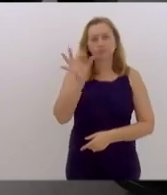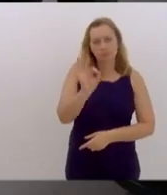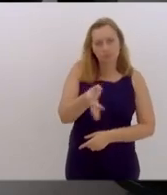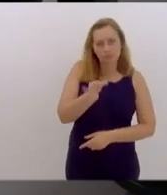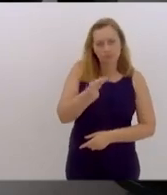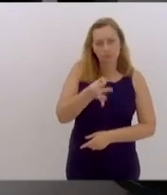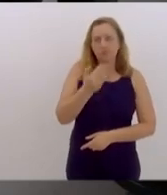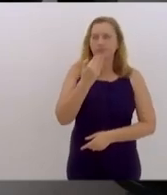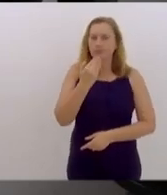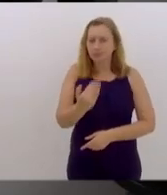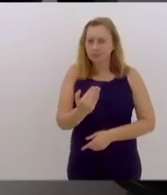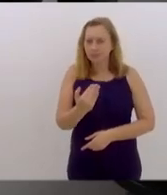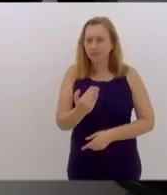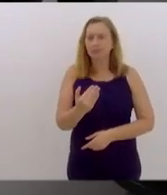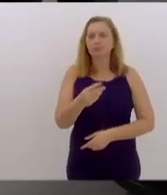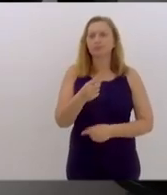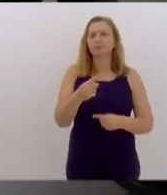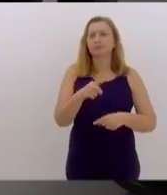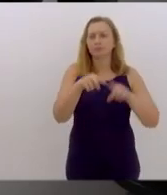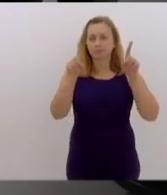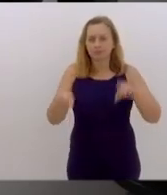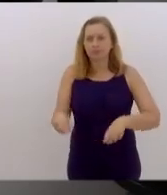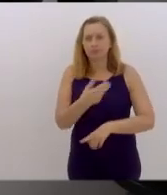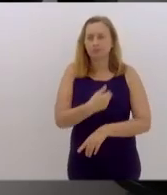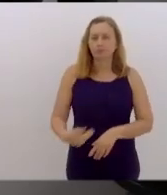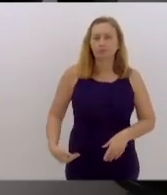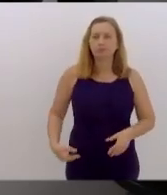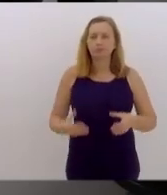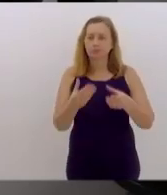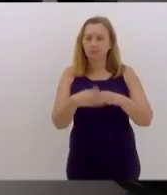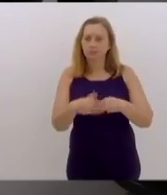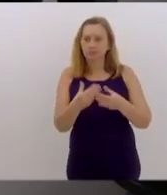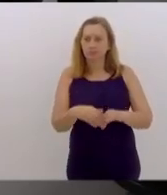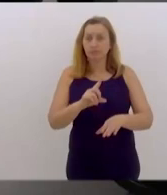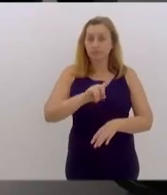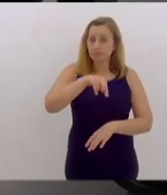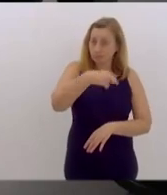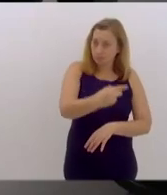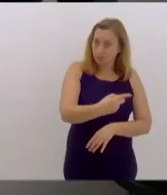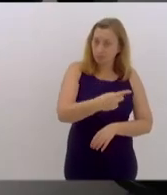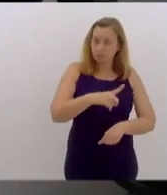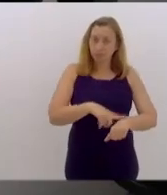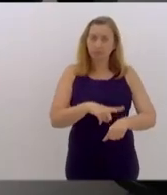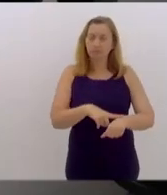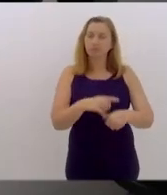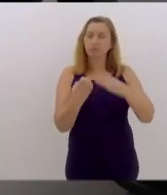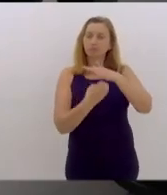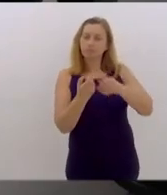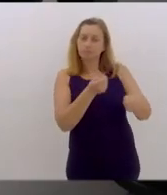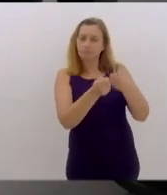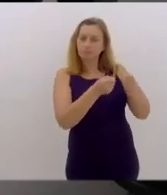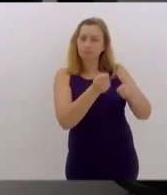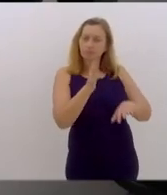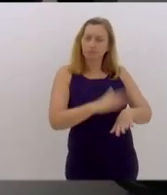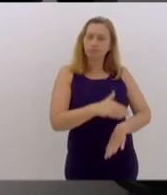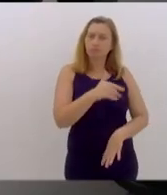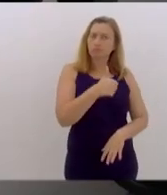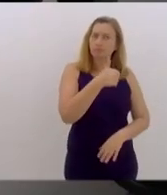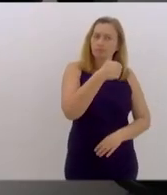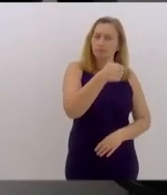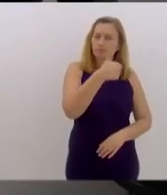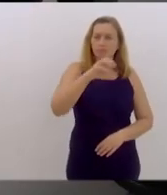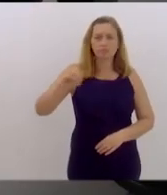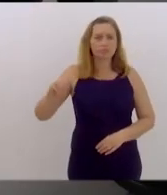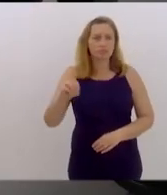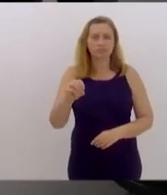correto a gente pedir servidores públicos concurso mas do outro lado agência reguladora tem mais de 60 de